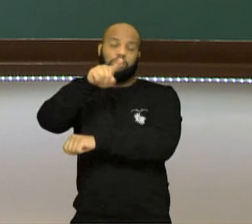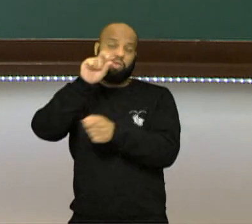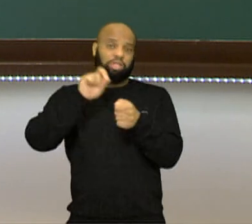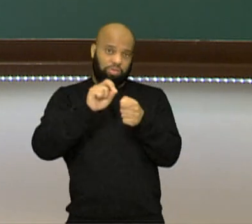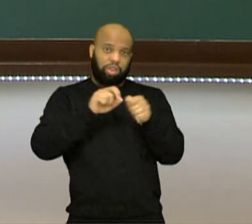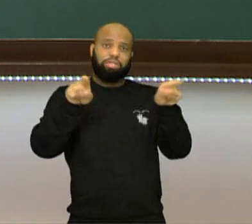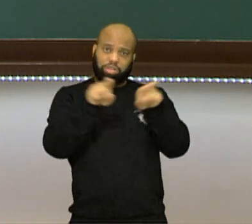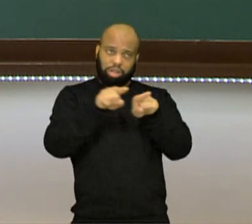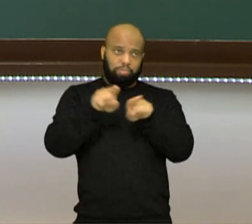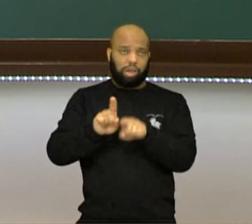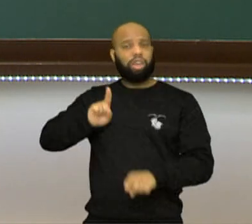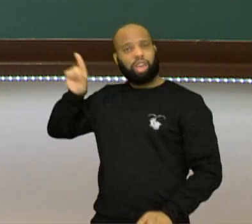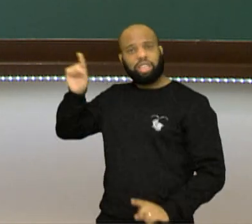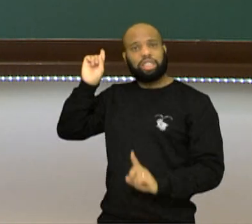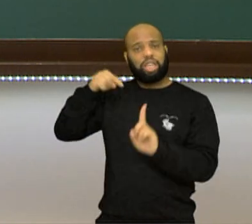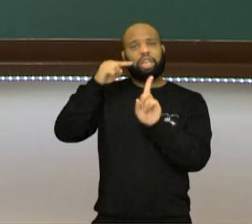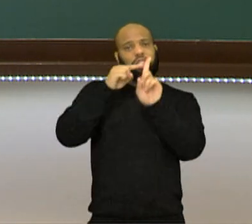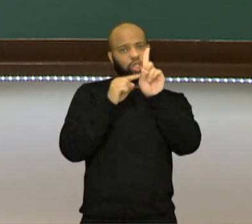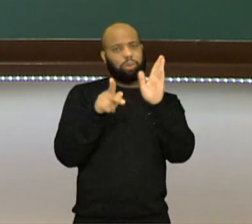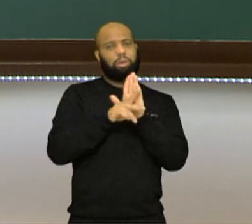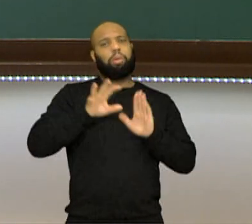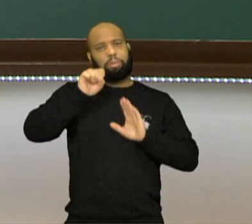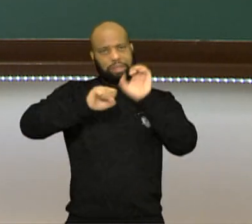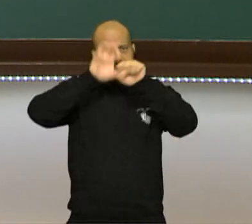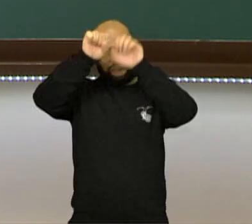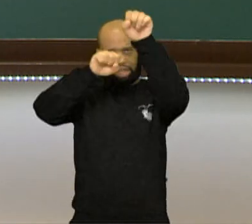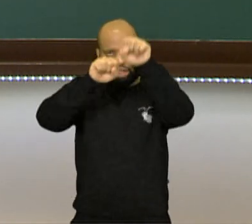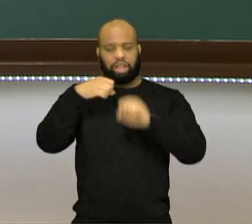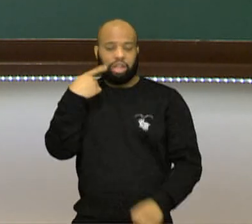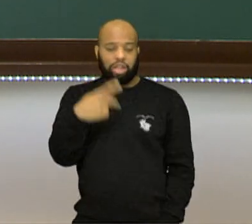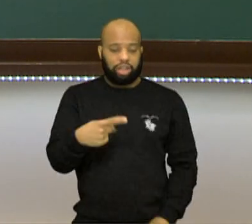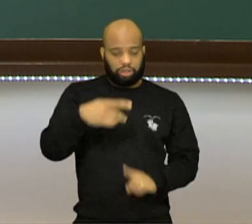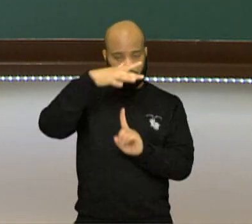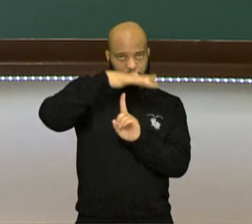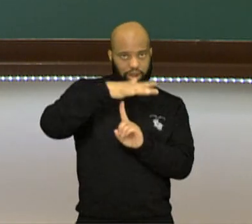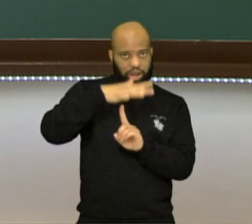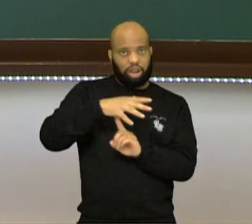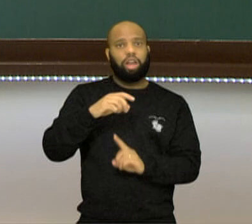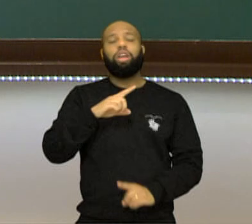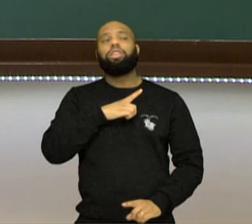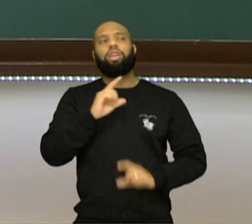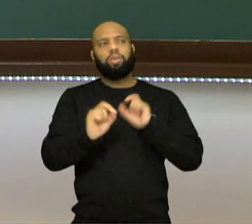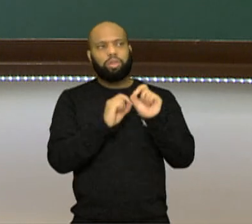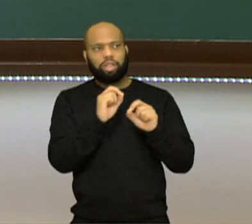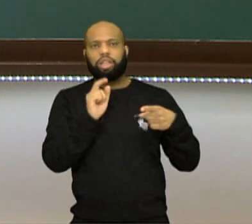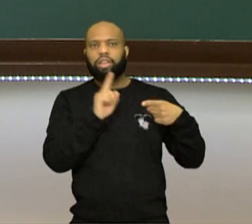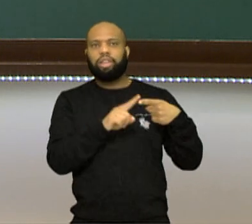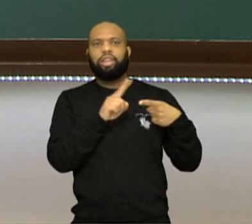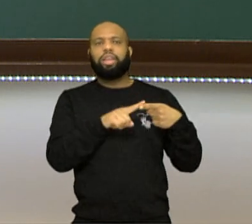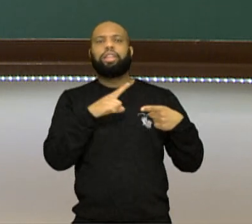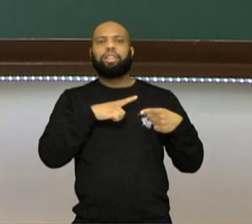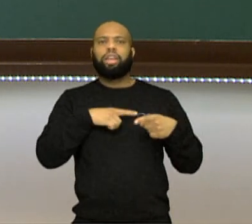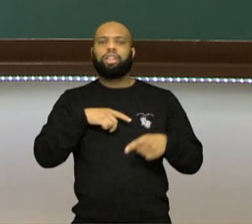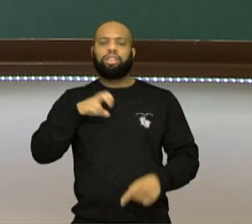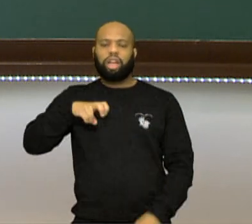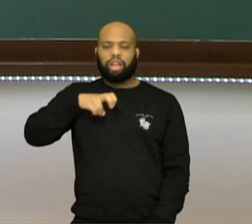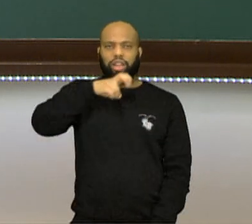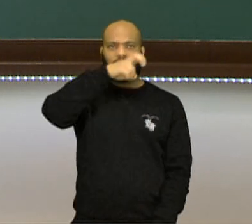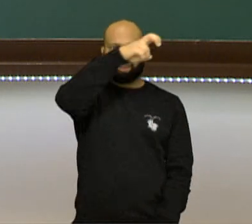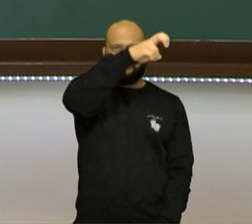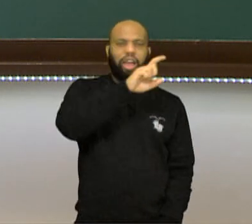das modalidades da escalada, tá? Aqui no Paraná, a gente pode falar ali, ó, da subida do Pico